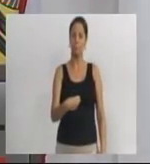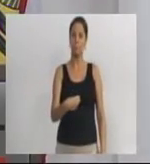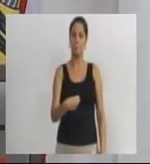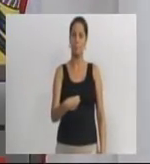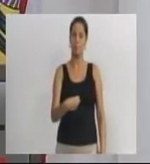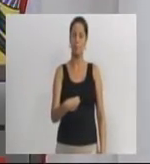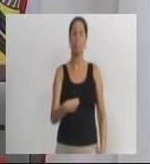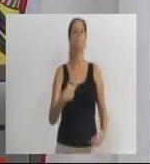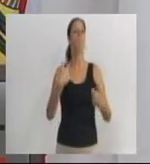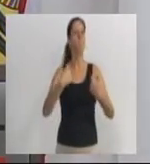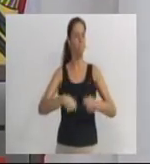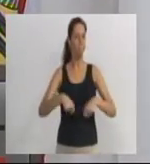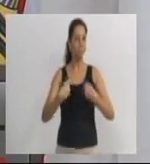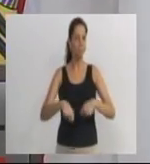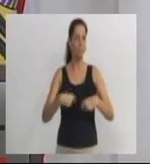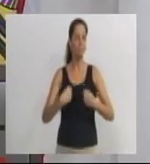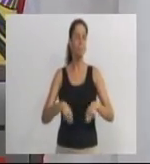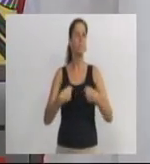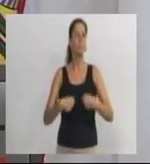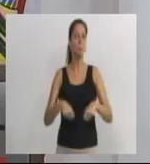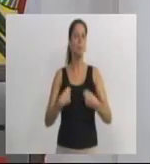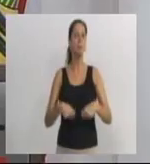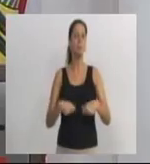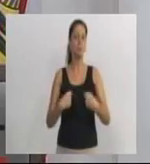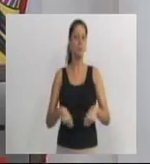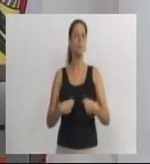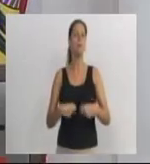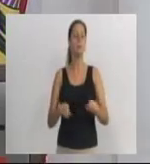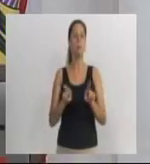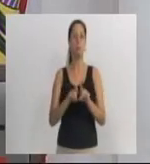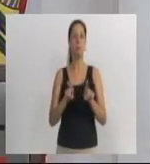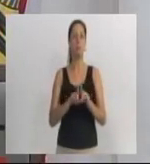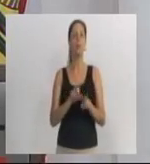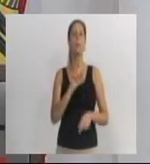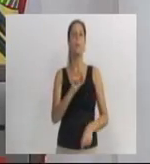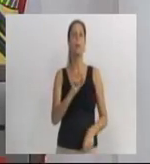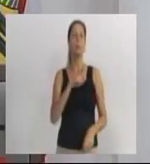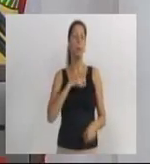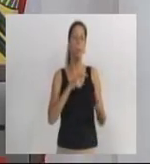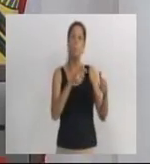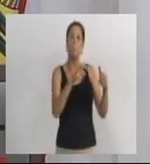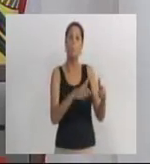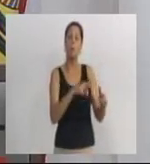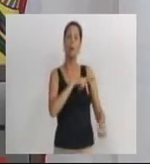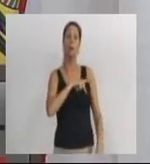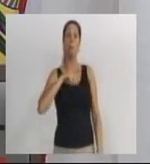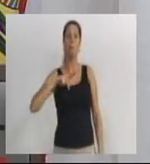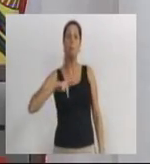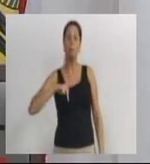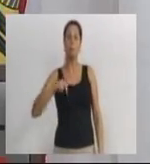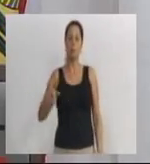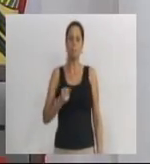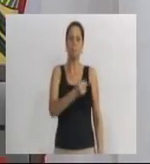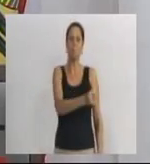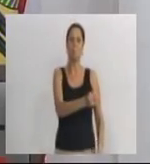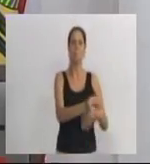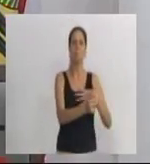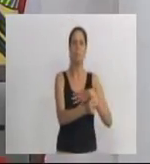há necessidade de ter um espaço público para